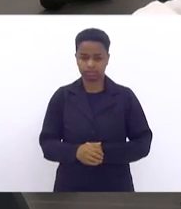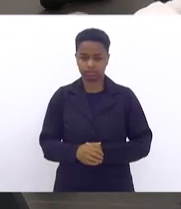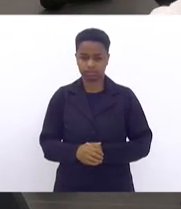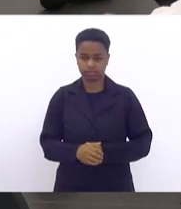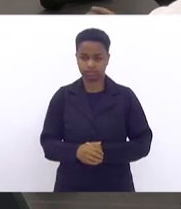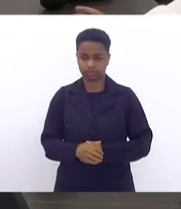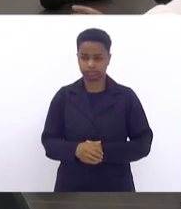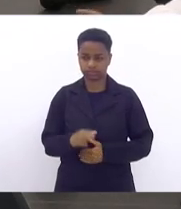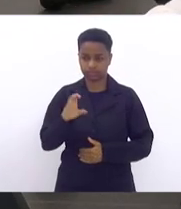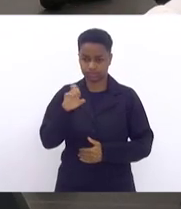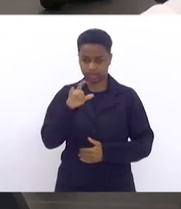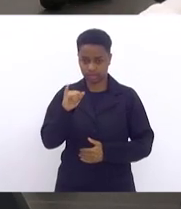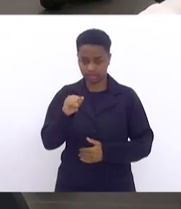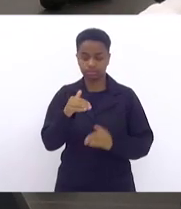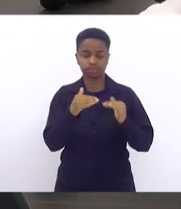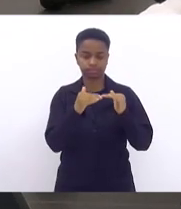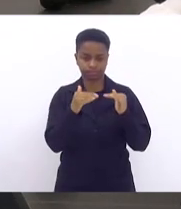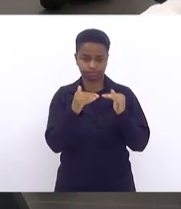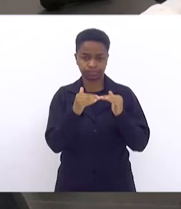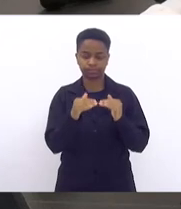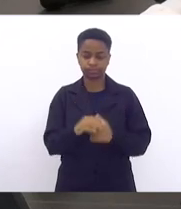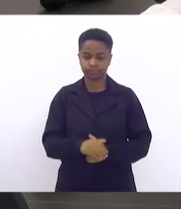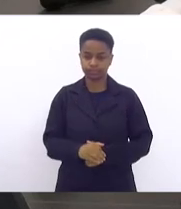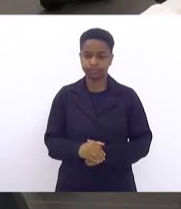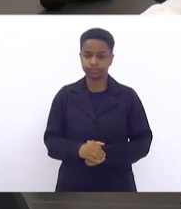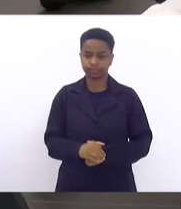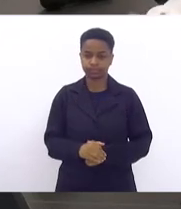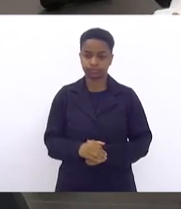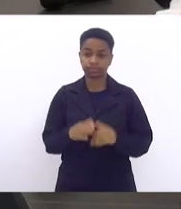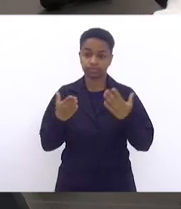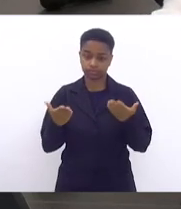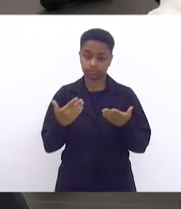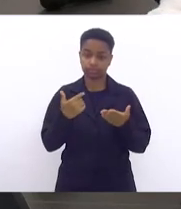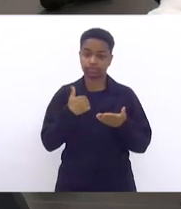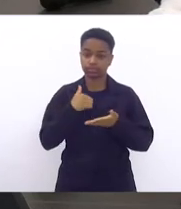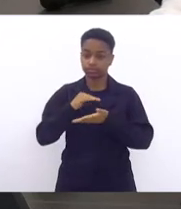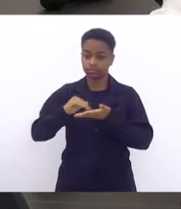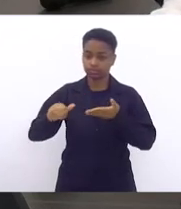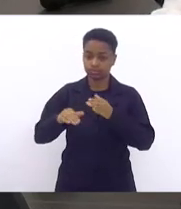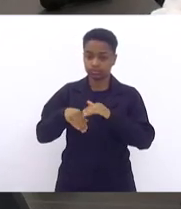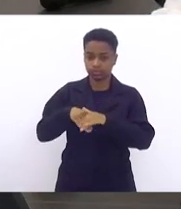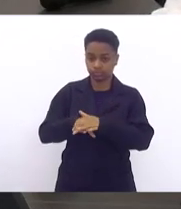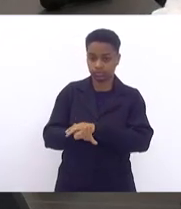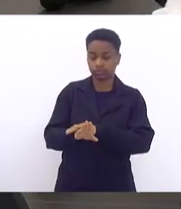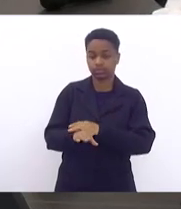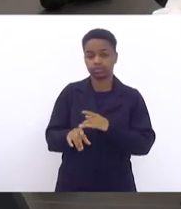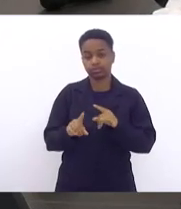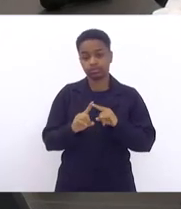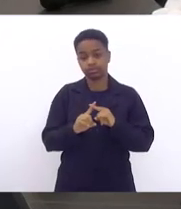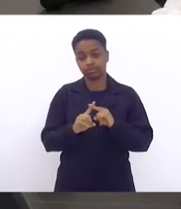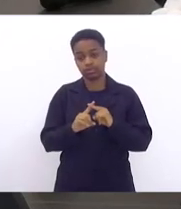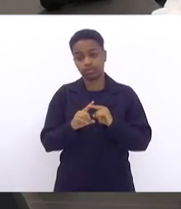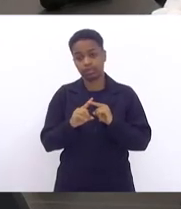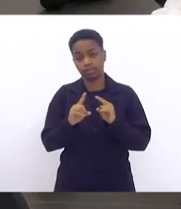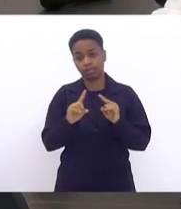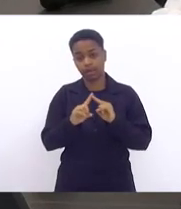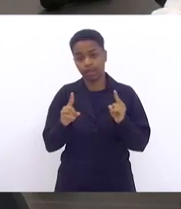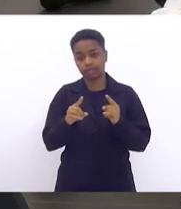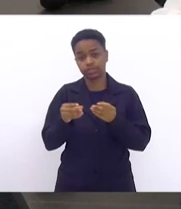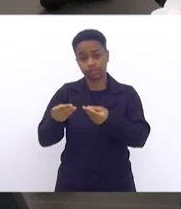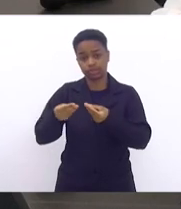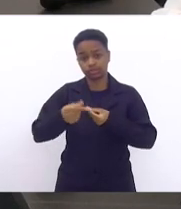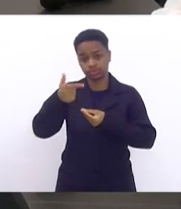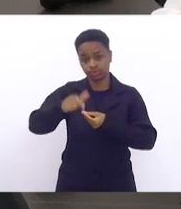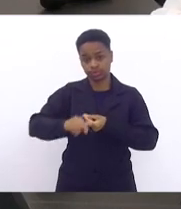Deputada Célia. De acordo. Então, fazer o desarquivamento, mas pode até sumular, mas devolvendo a CCJ